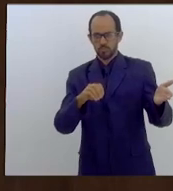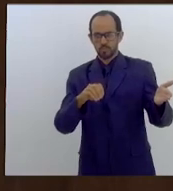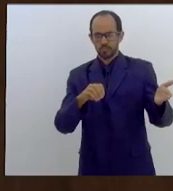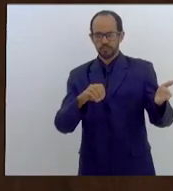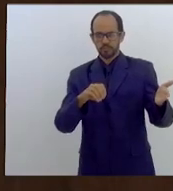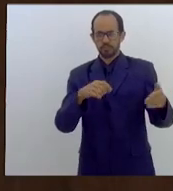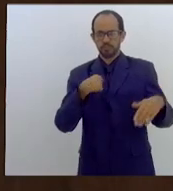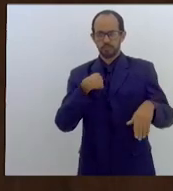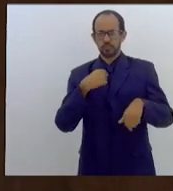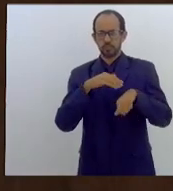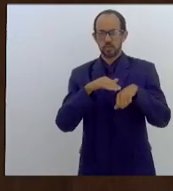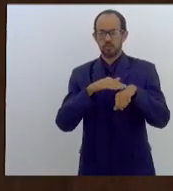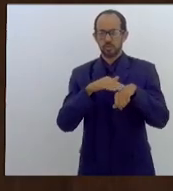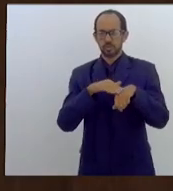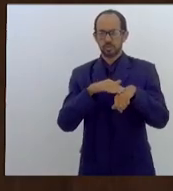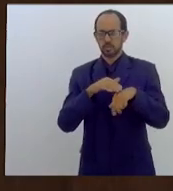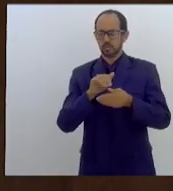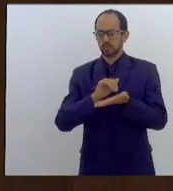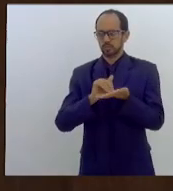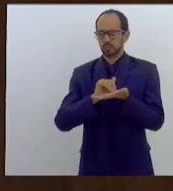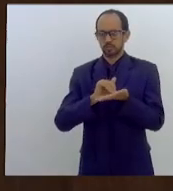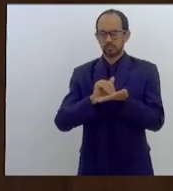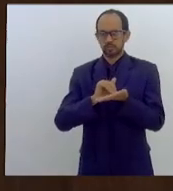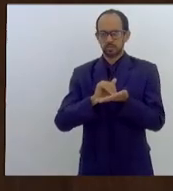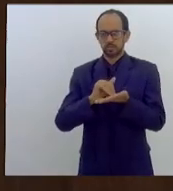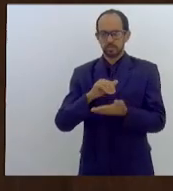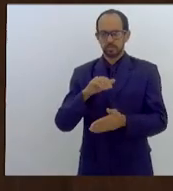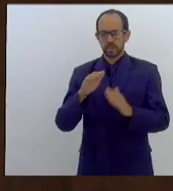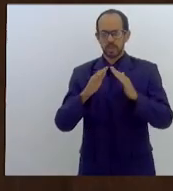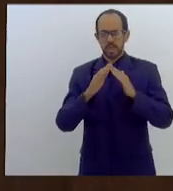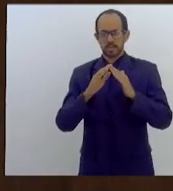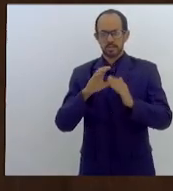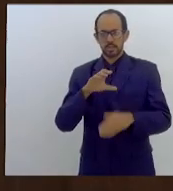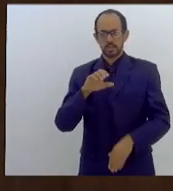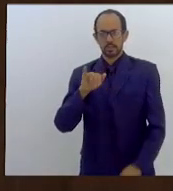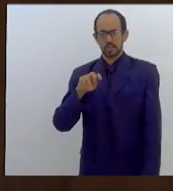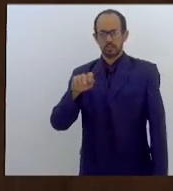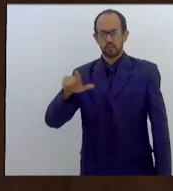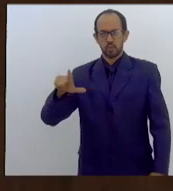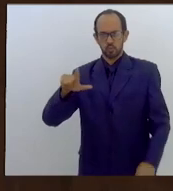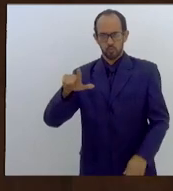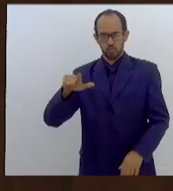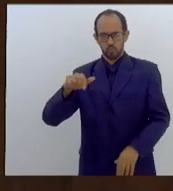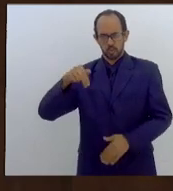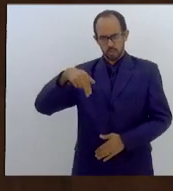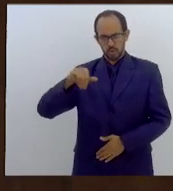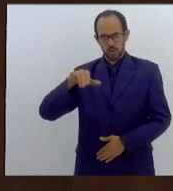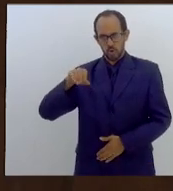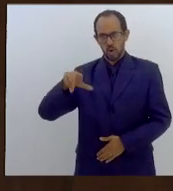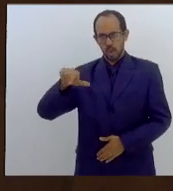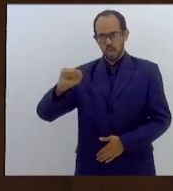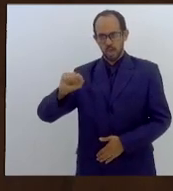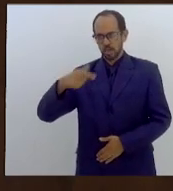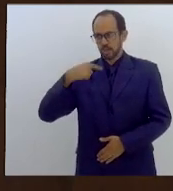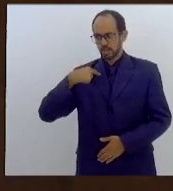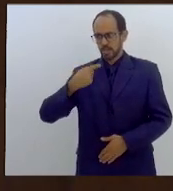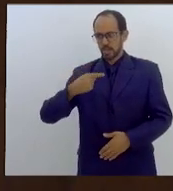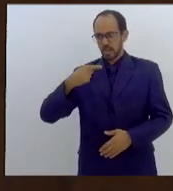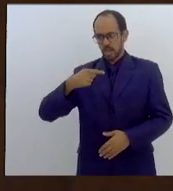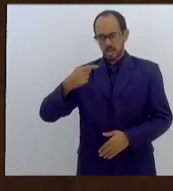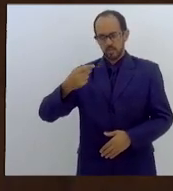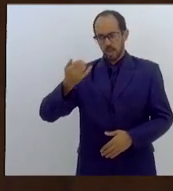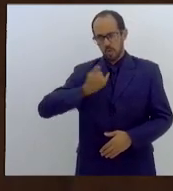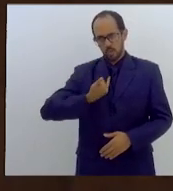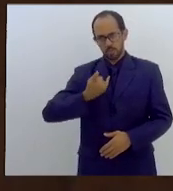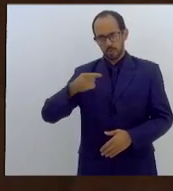com o deputado, com o secretário da Casa Civil, Nicola, que se mostrou amplamente favorável à